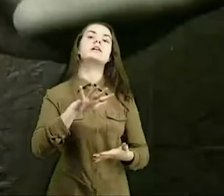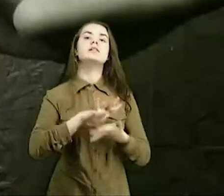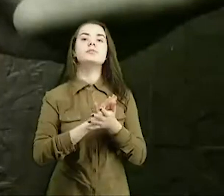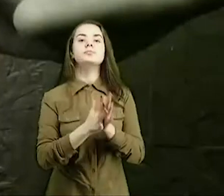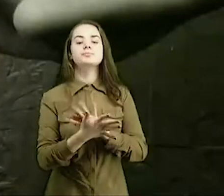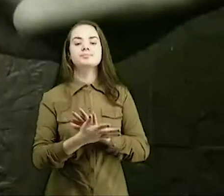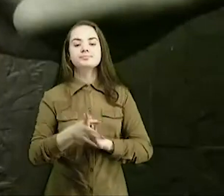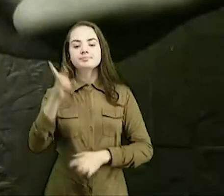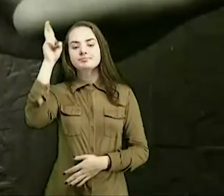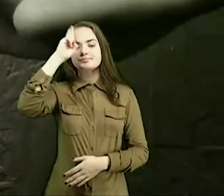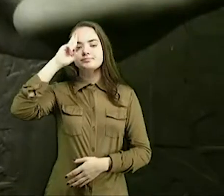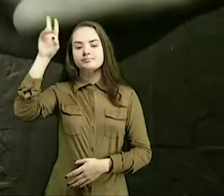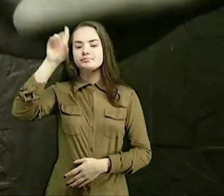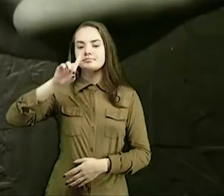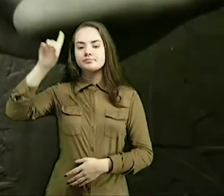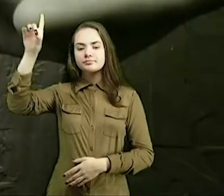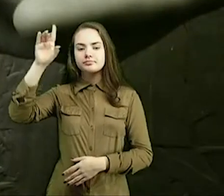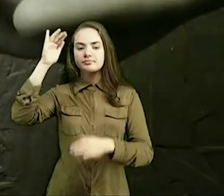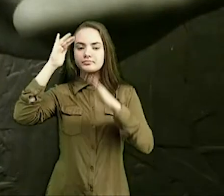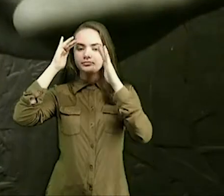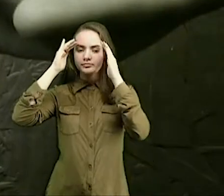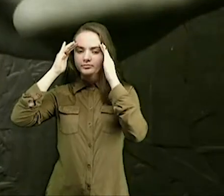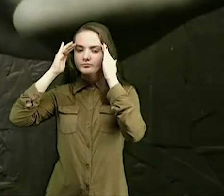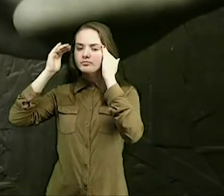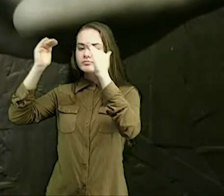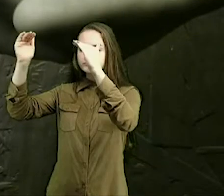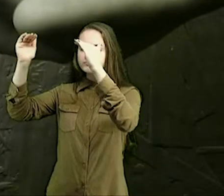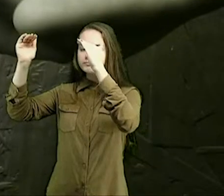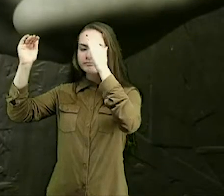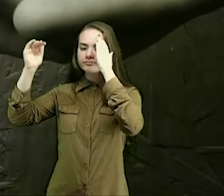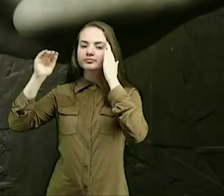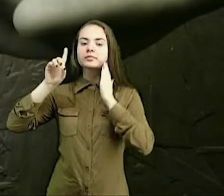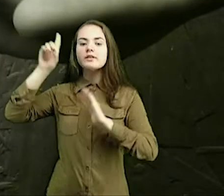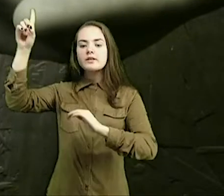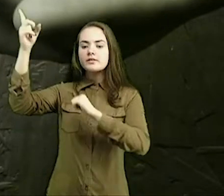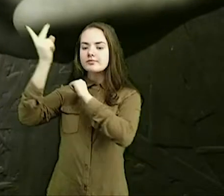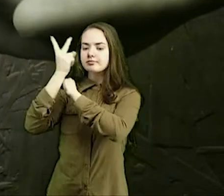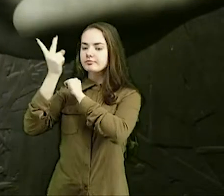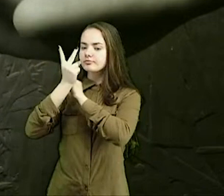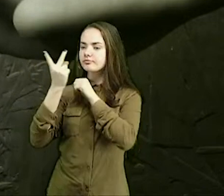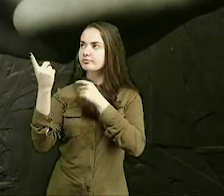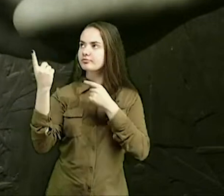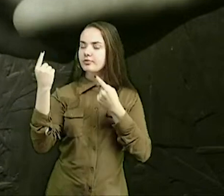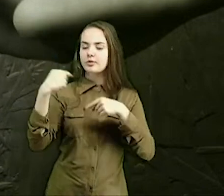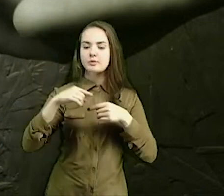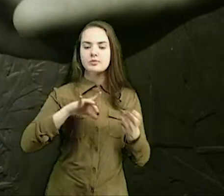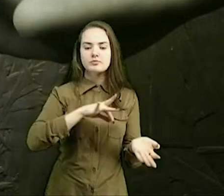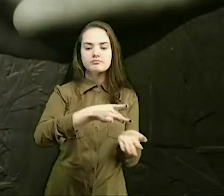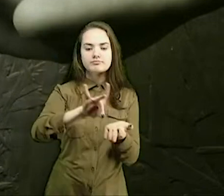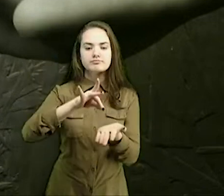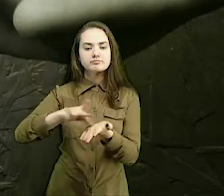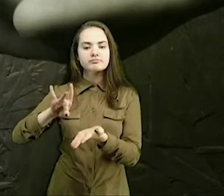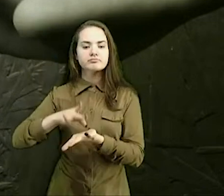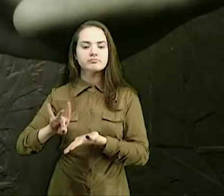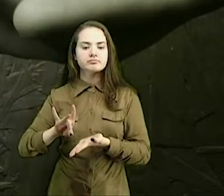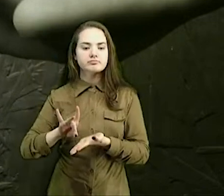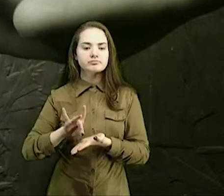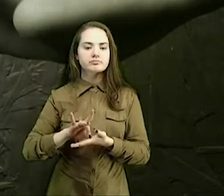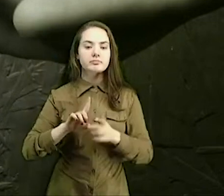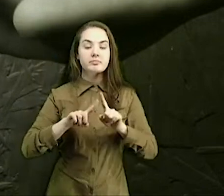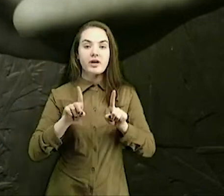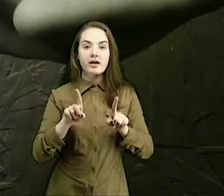Deus temereis, e Ele vos livrará das mãos de todos os vossos inimigos. Porém, eles não ouviram, antes fizeram segundo seu primeiro